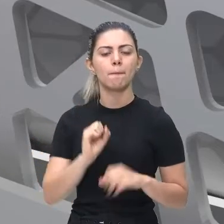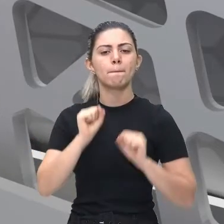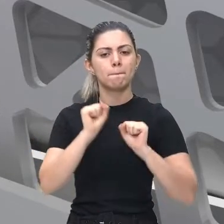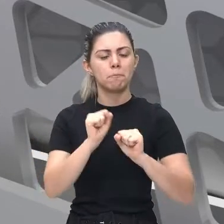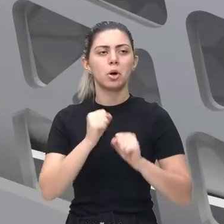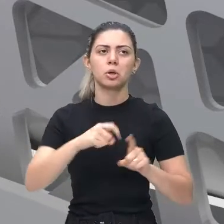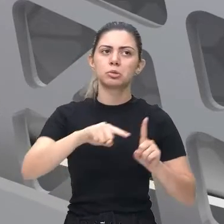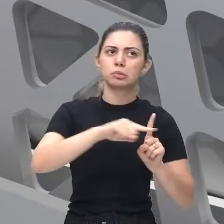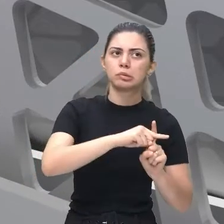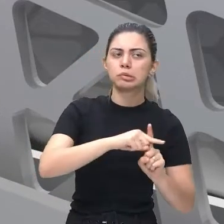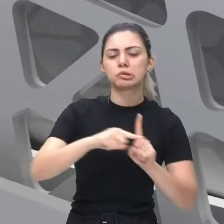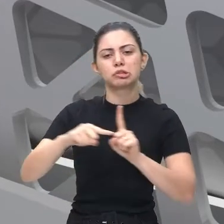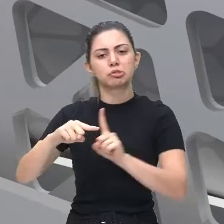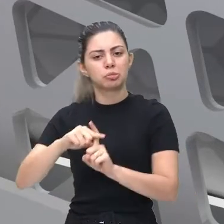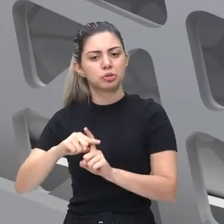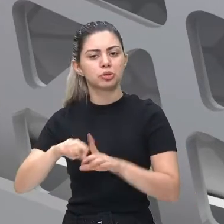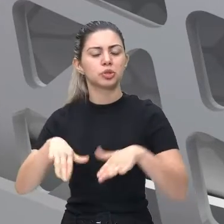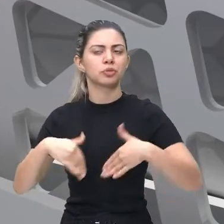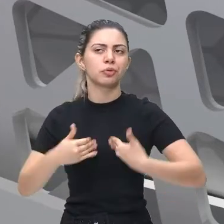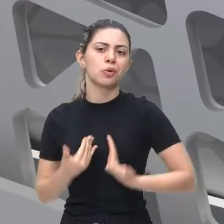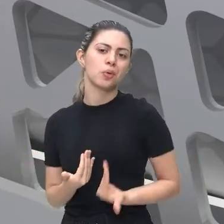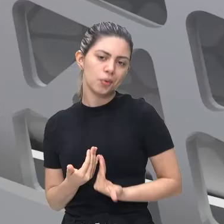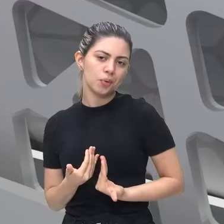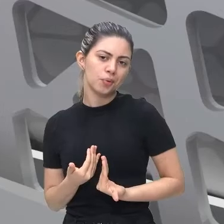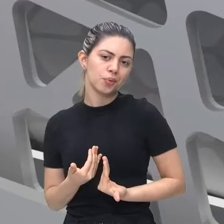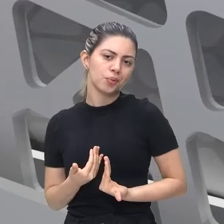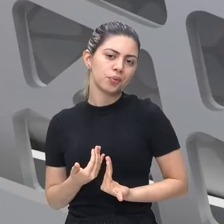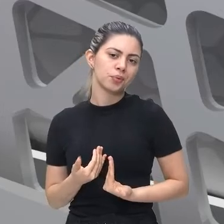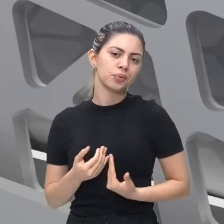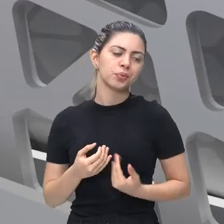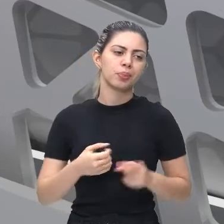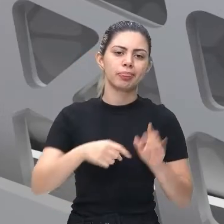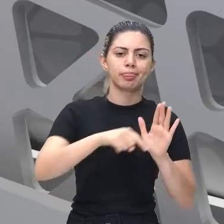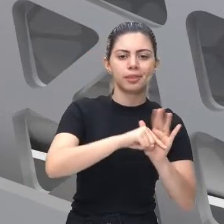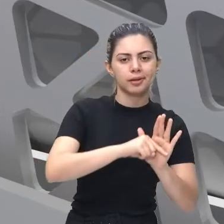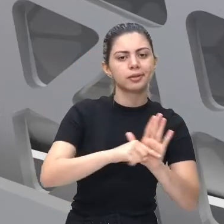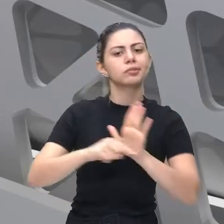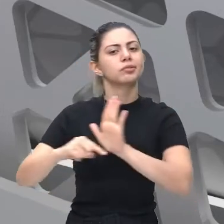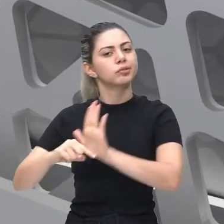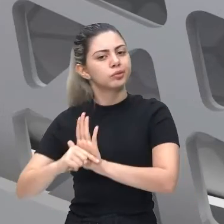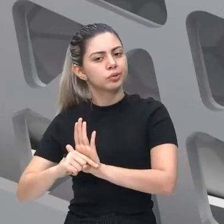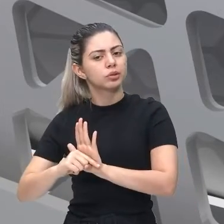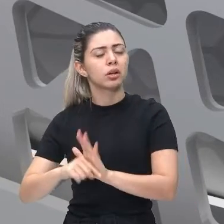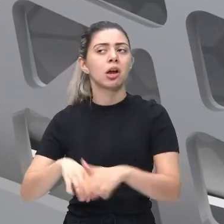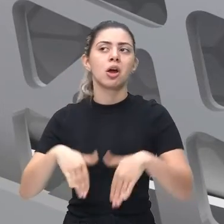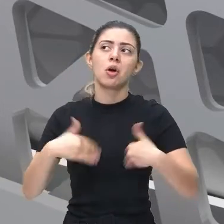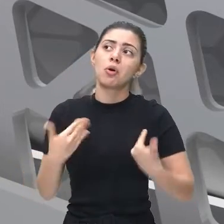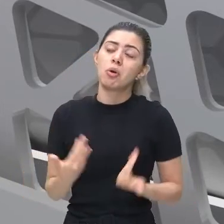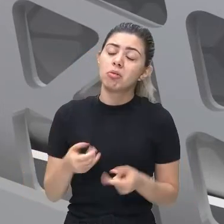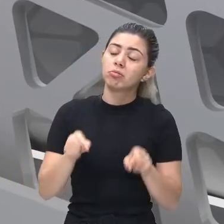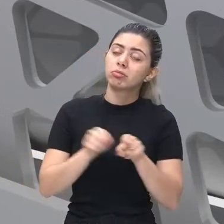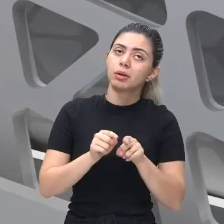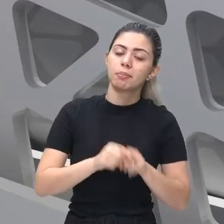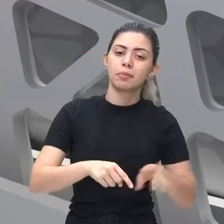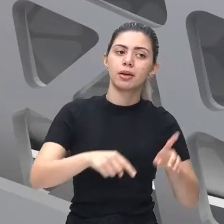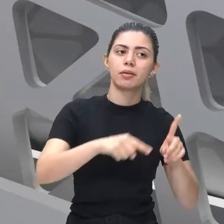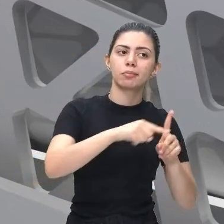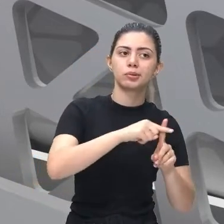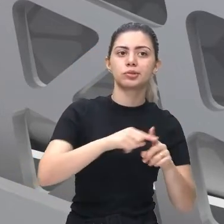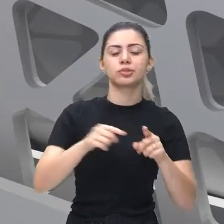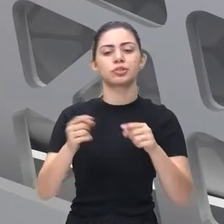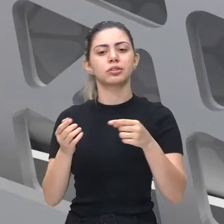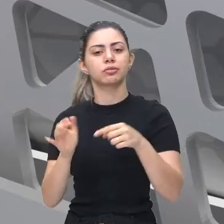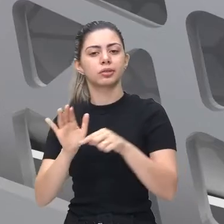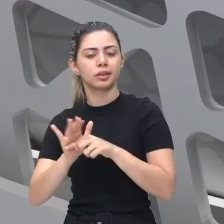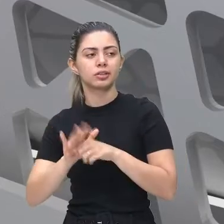com positivo, como eu posso estar trabalhando negativo com negativo, como eu posso estar trabalhando com sinais contrários.